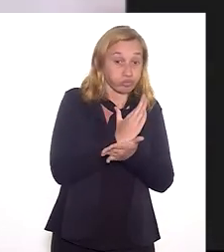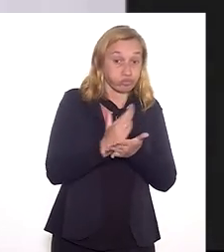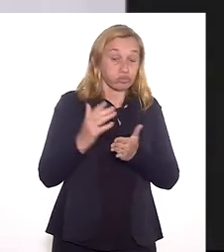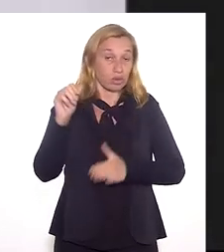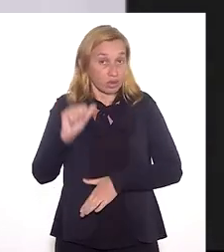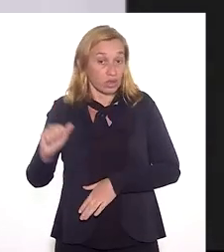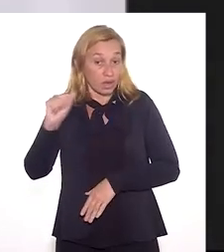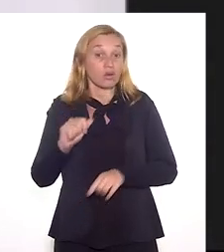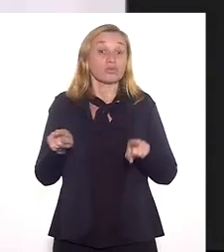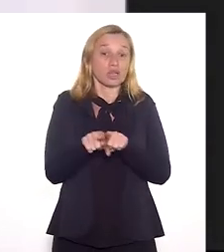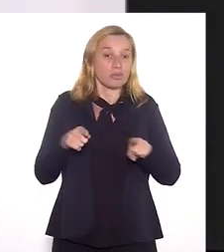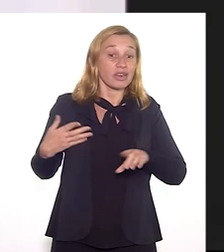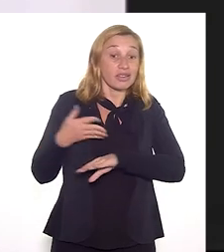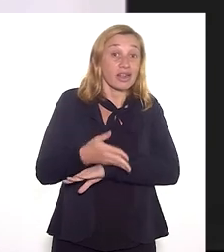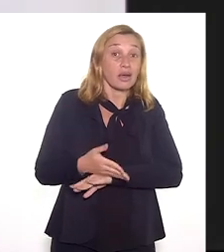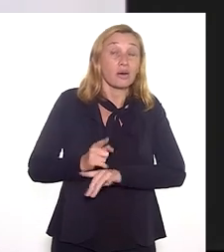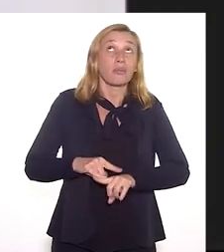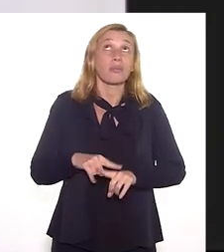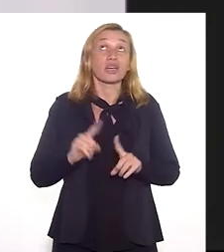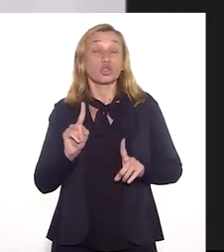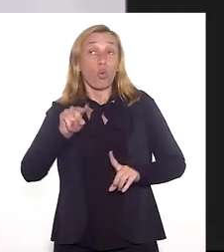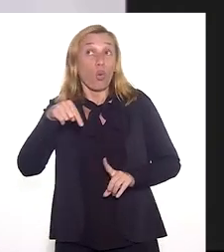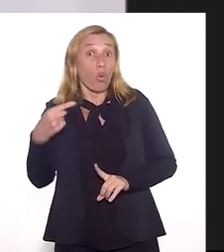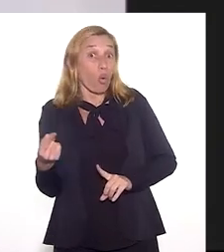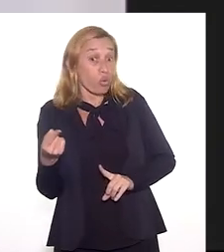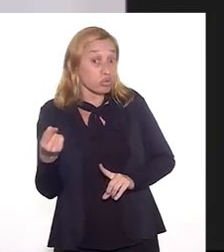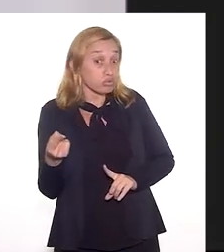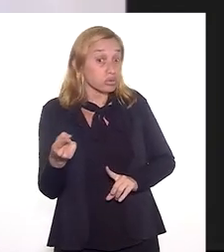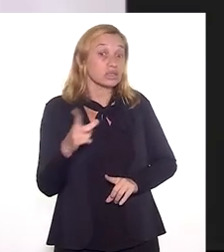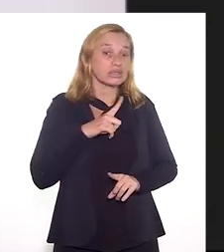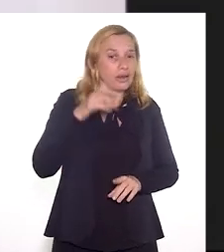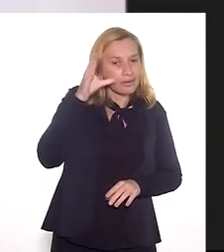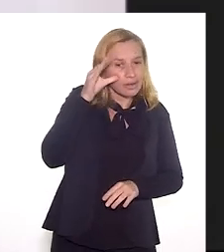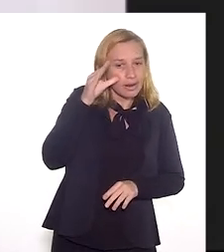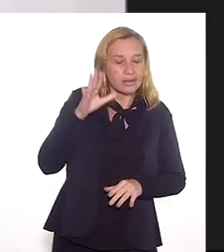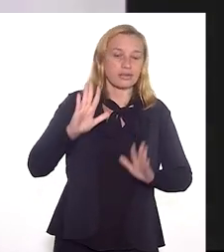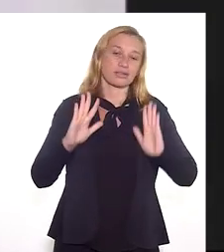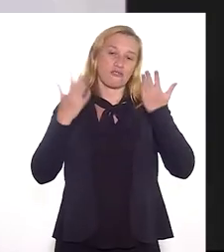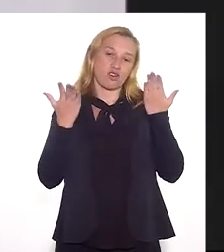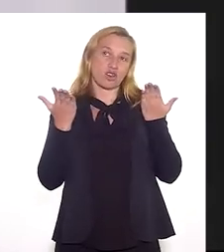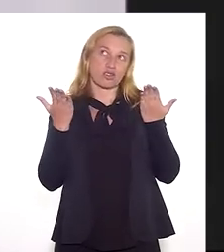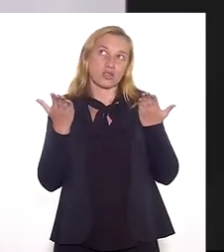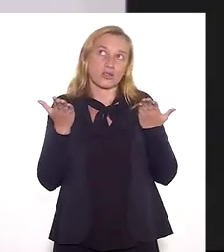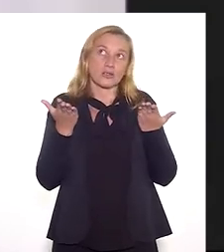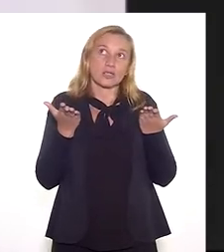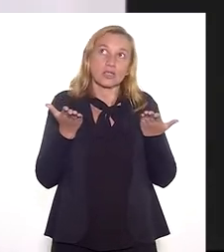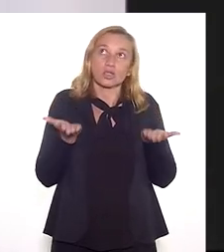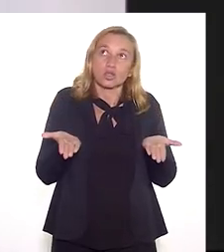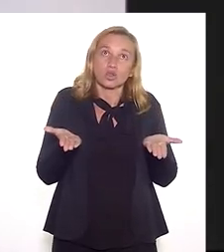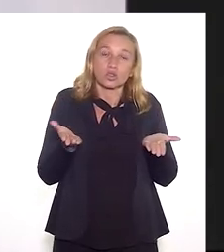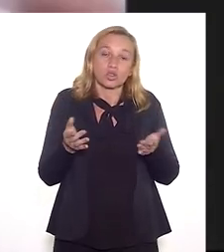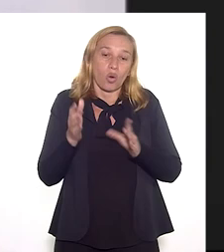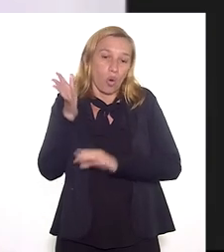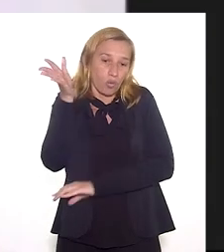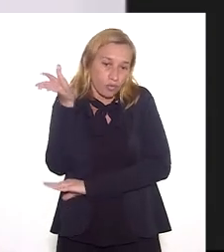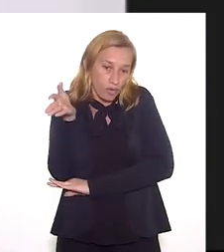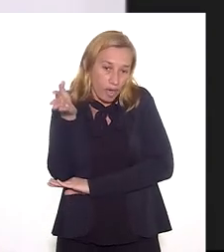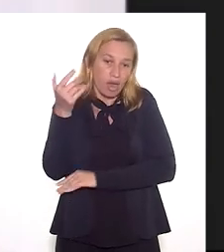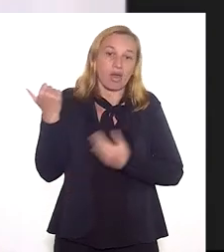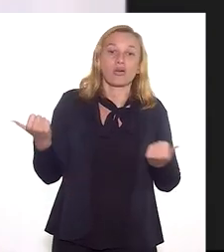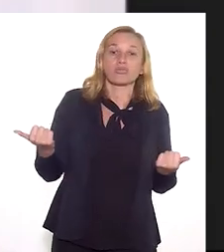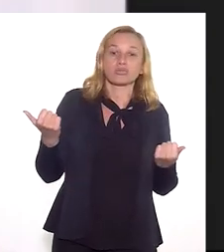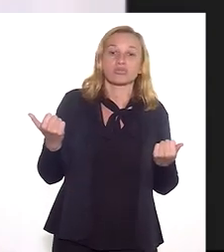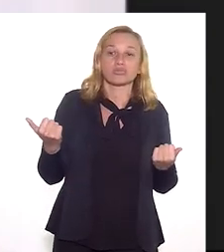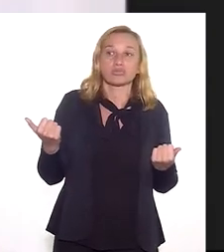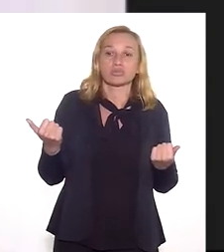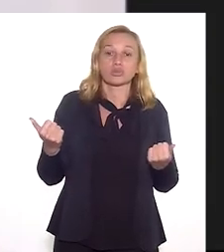financeiros, de algumas associações também que entraram, mas outros que têm interesse nesse evento, por exemplo, são